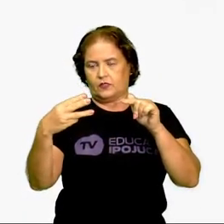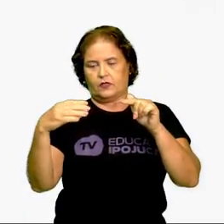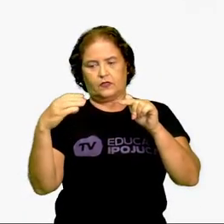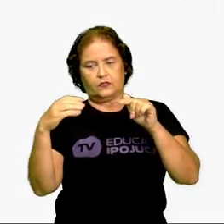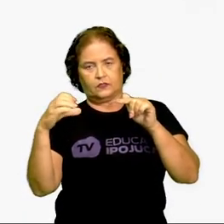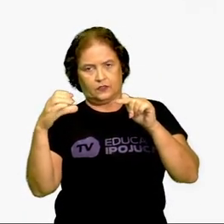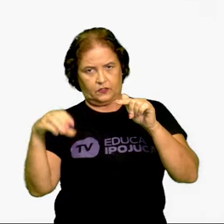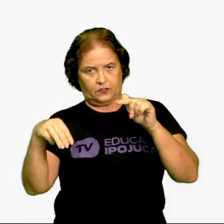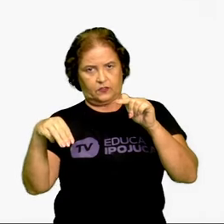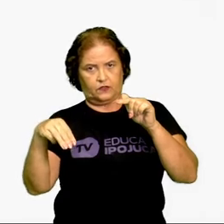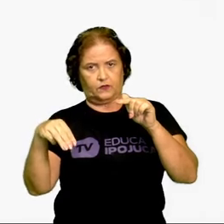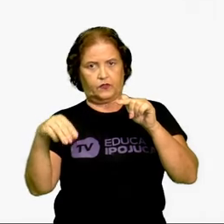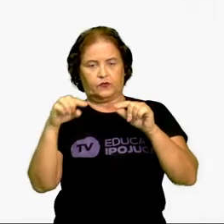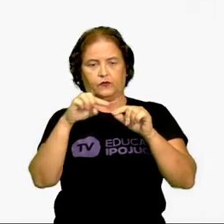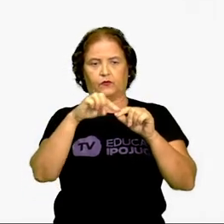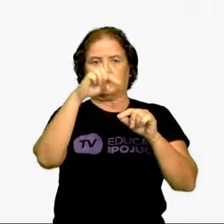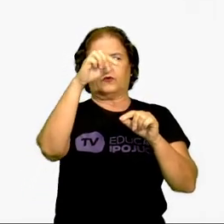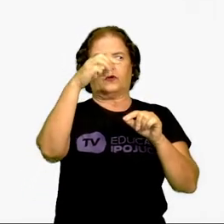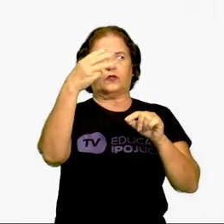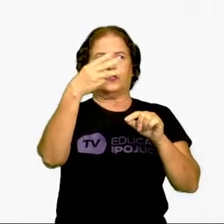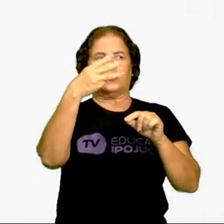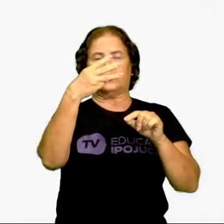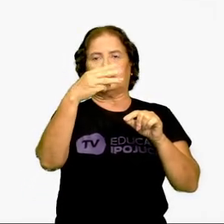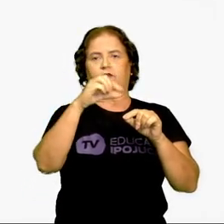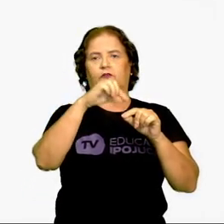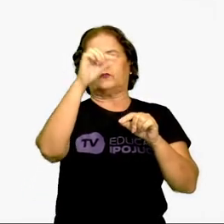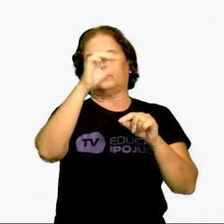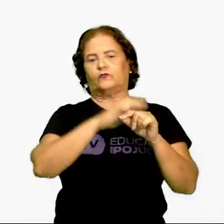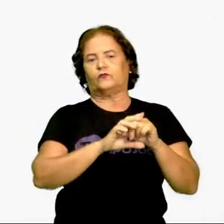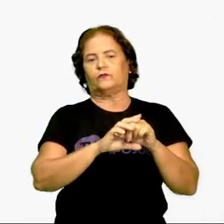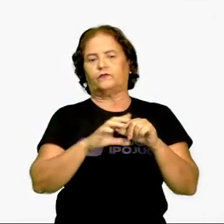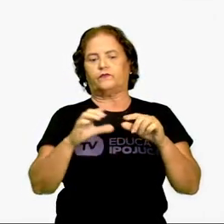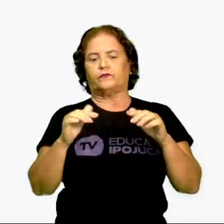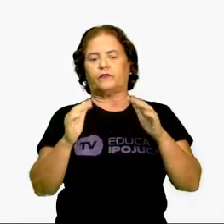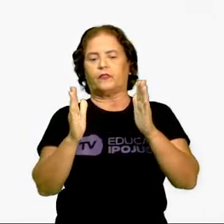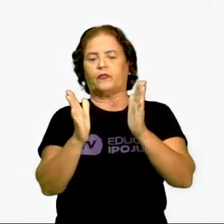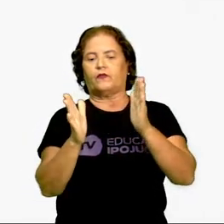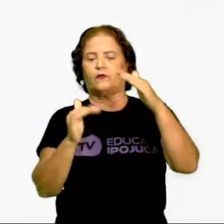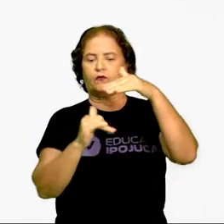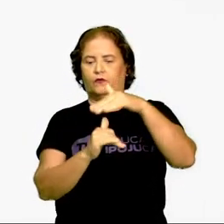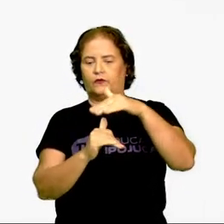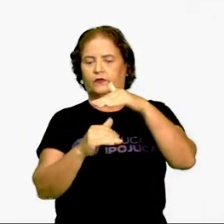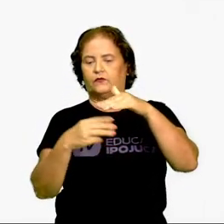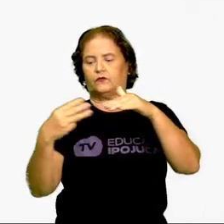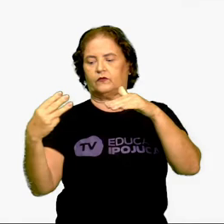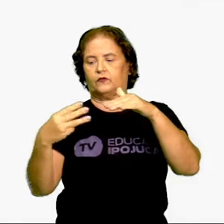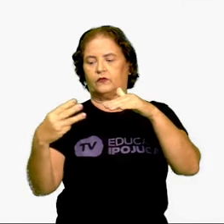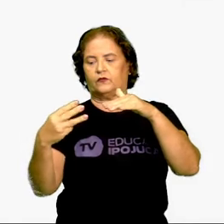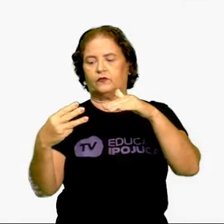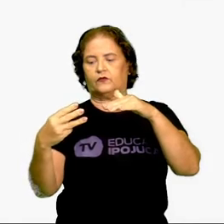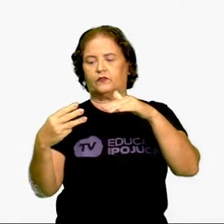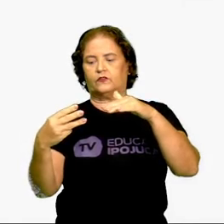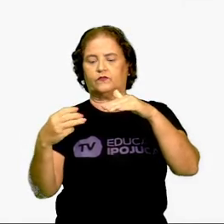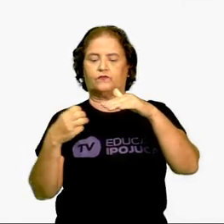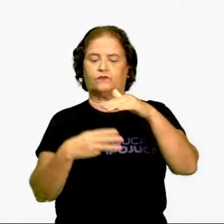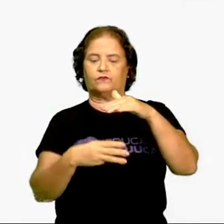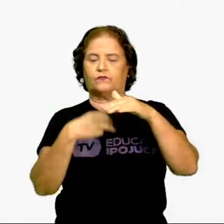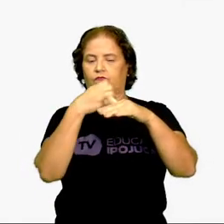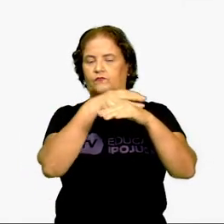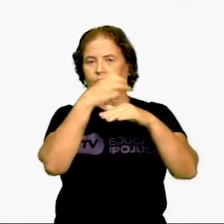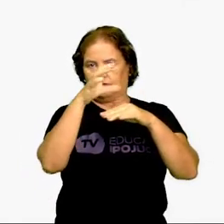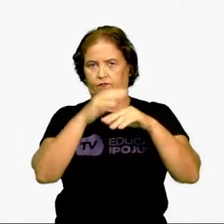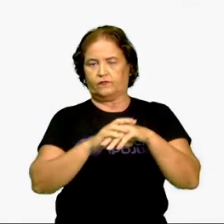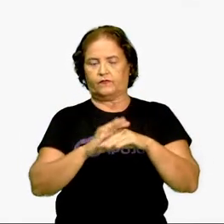6 centímetros de altura. E o quadrado ali ficará 3 centímetros de lado.